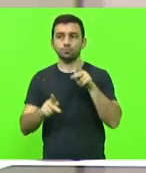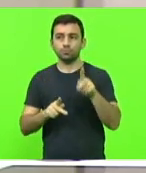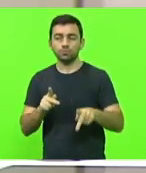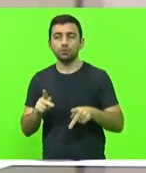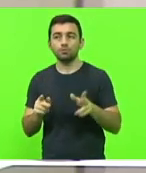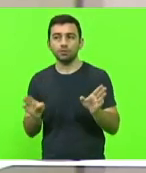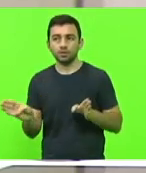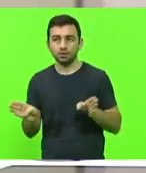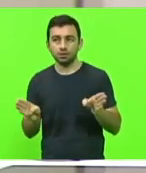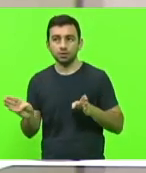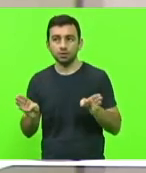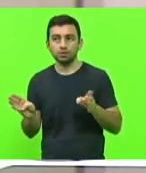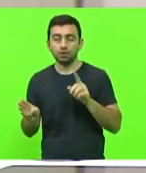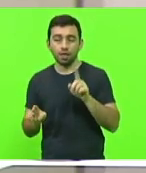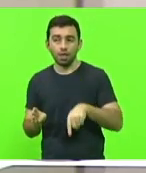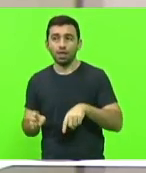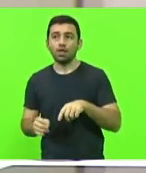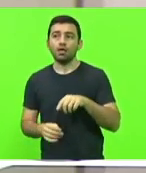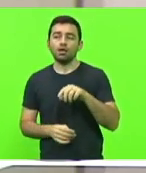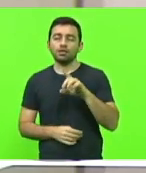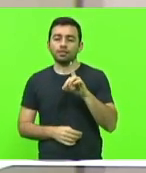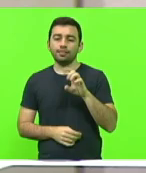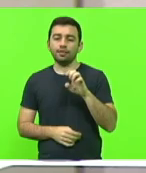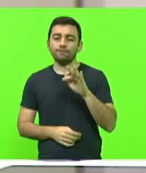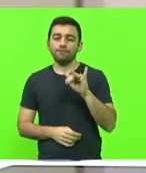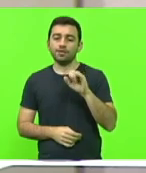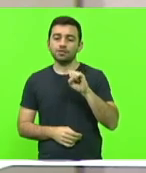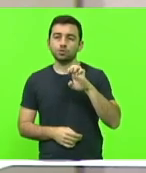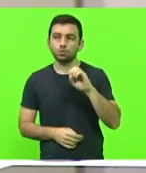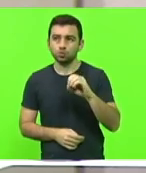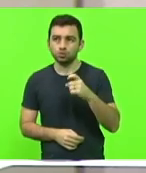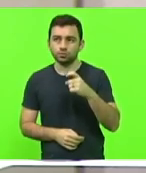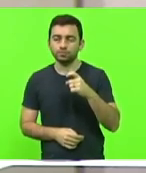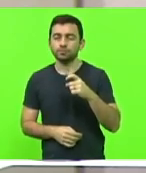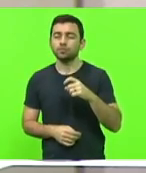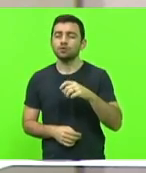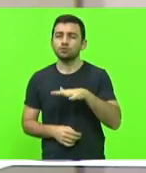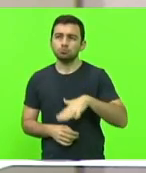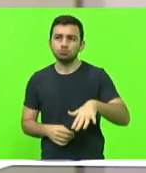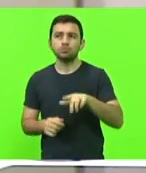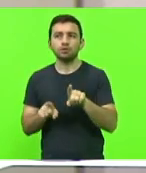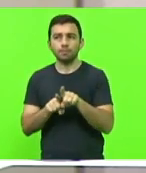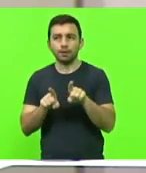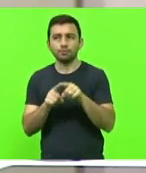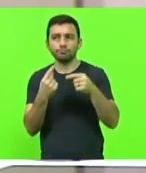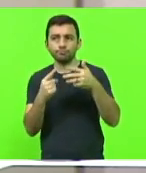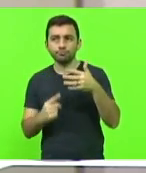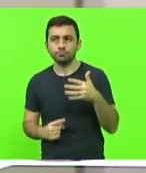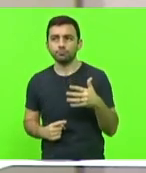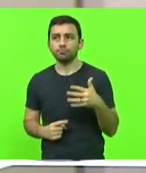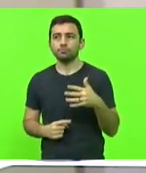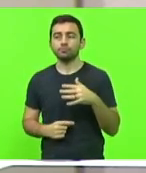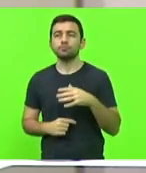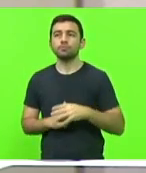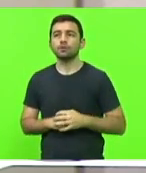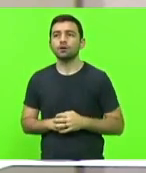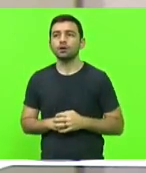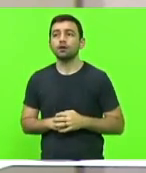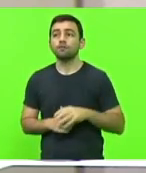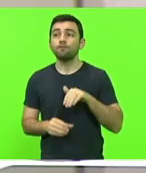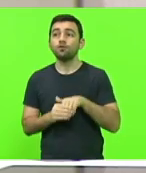do defeso no âmbito do Estado de Santa Catarina e adota outras providências. Em